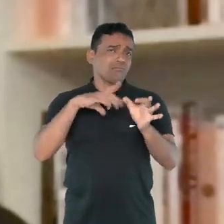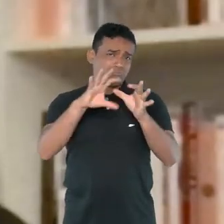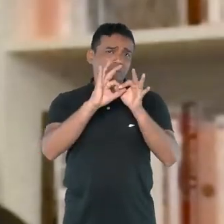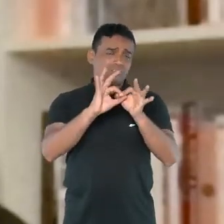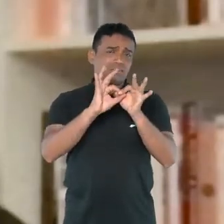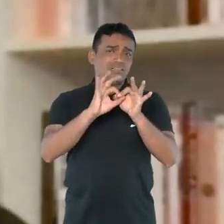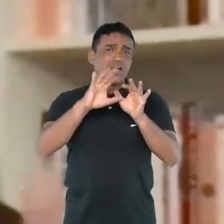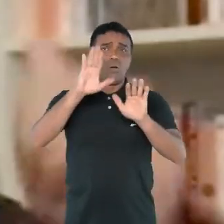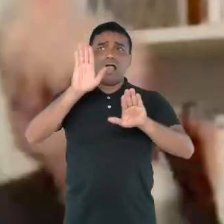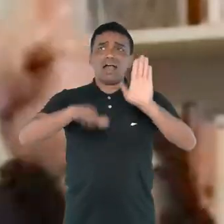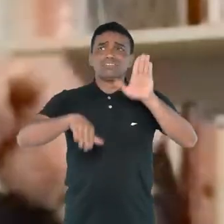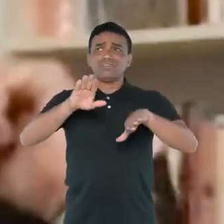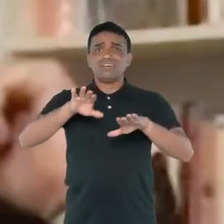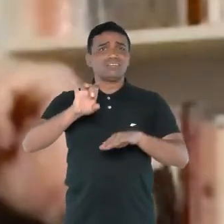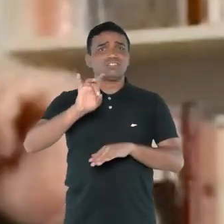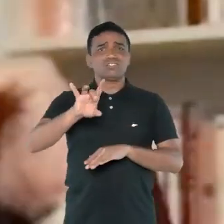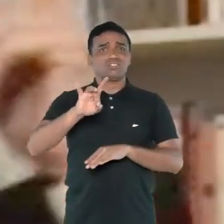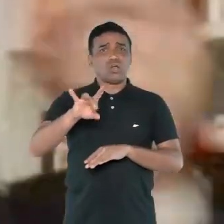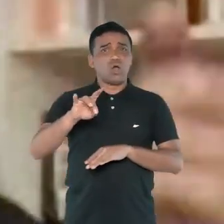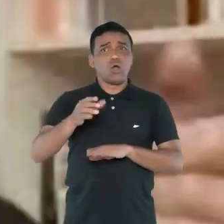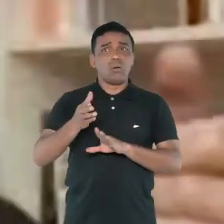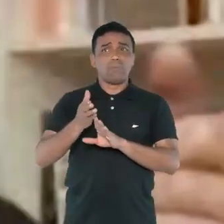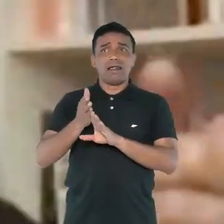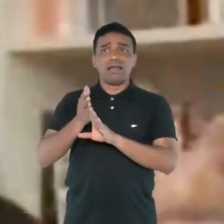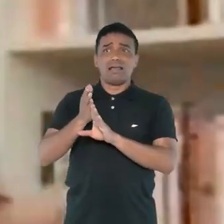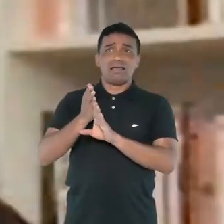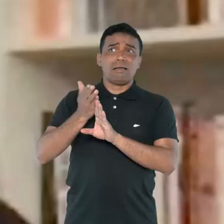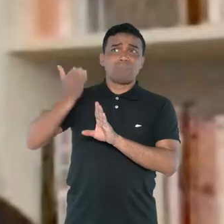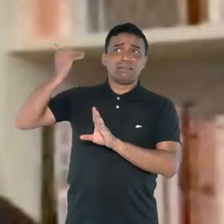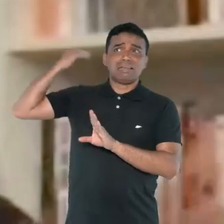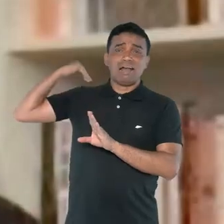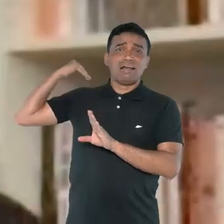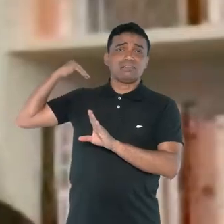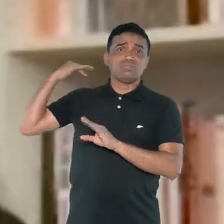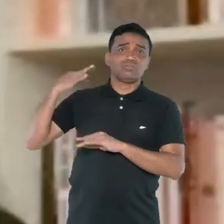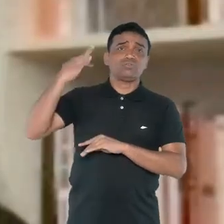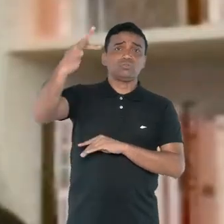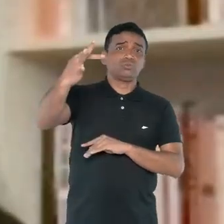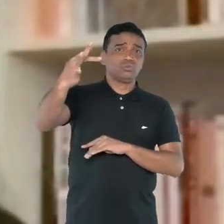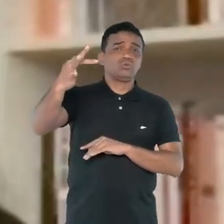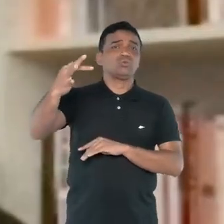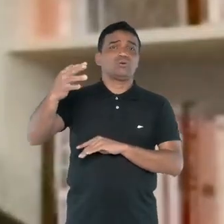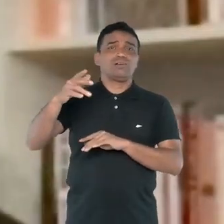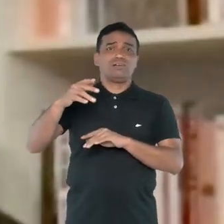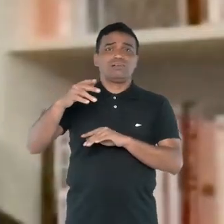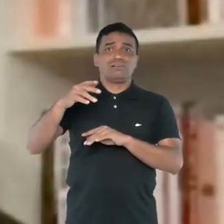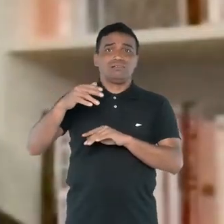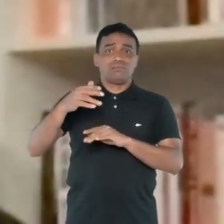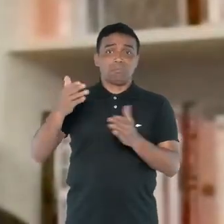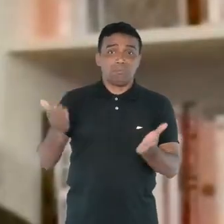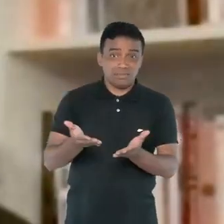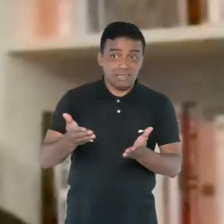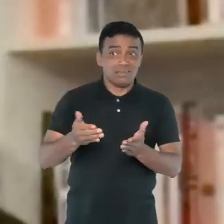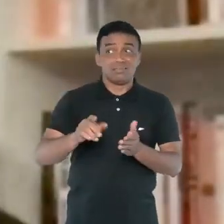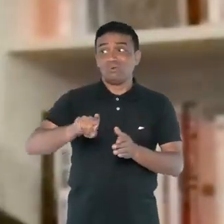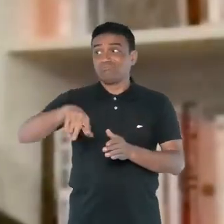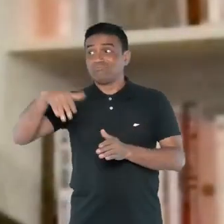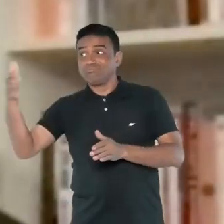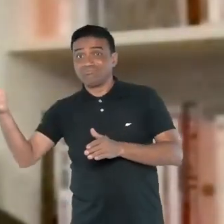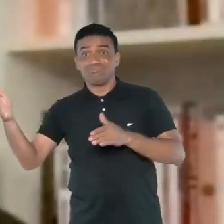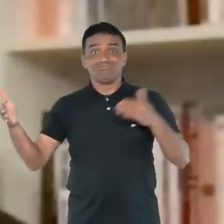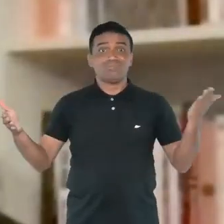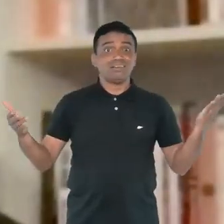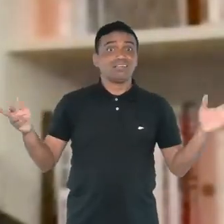essas linhas não existem só para trás e para a frente. Existem também para os lados. Ou seja, aqueles com quem